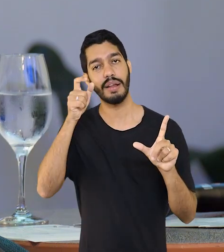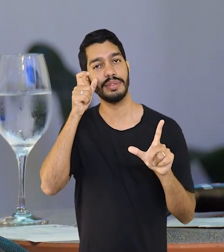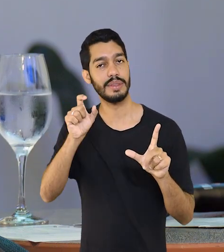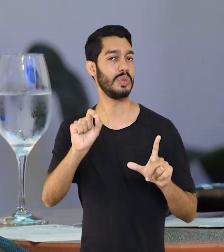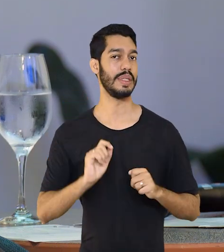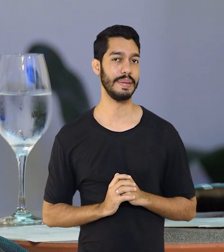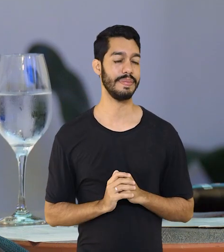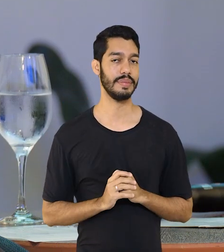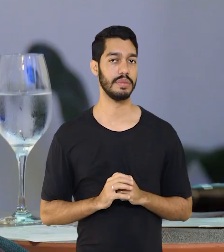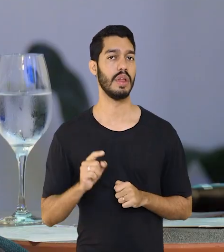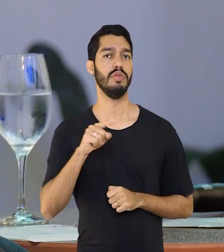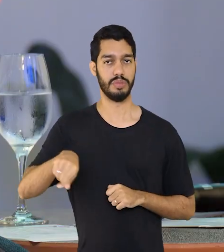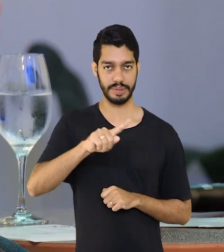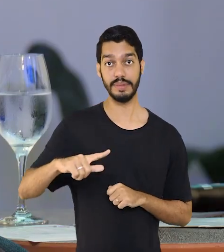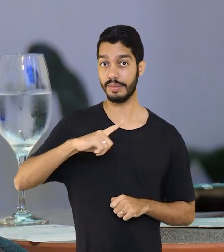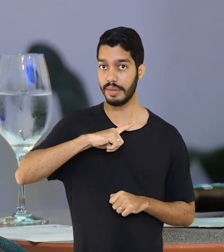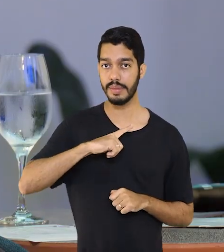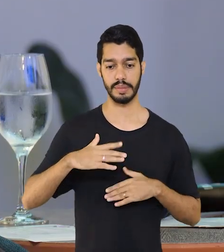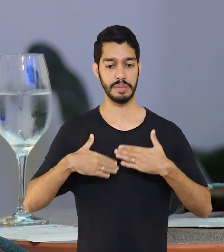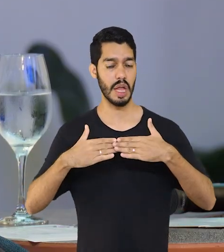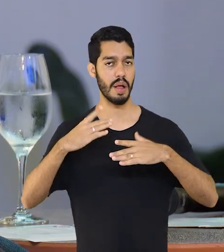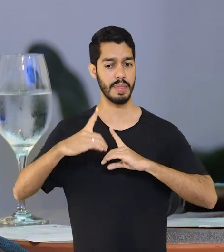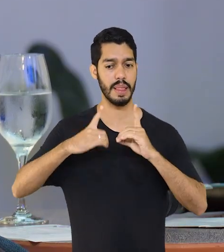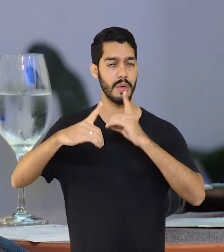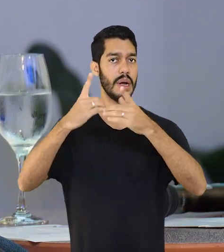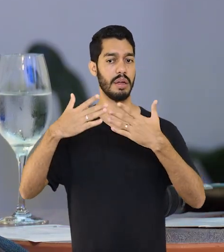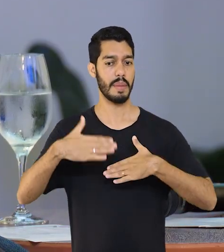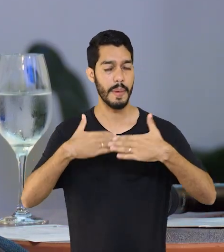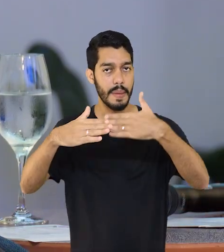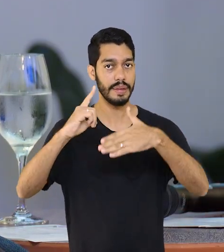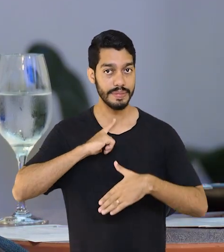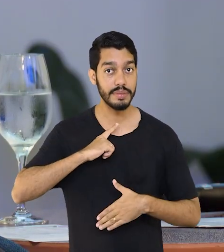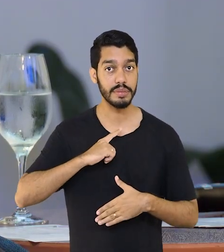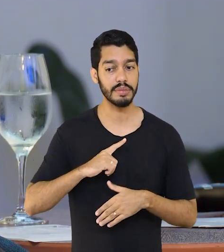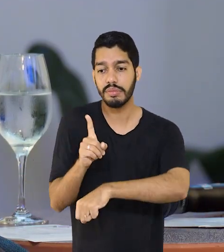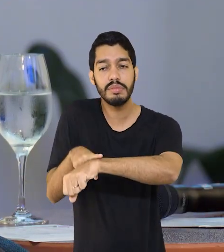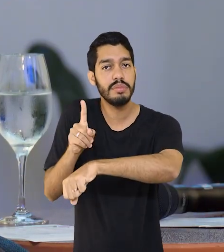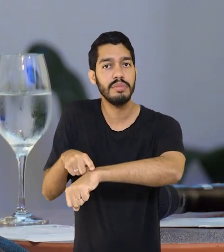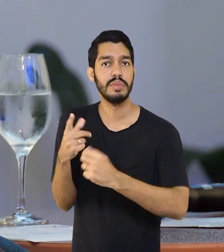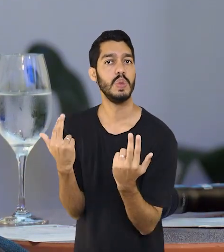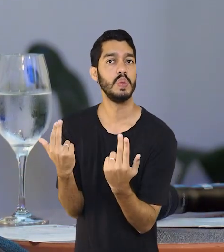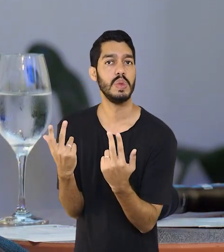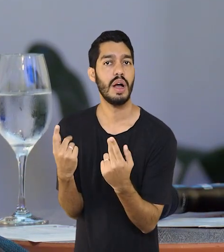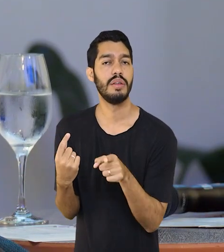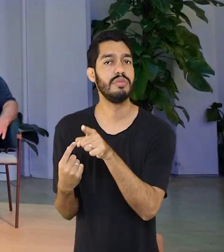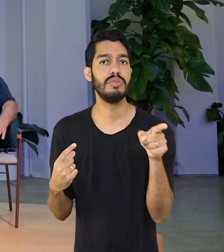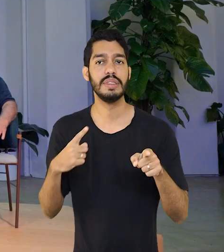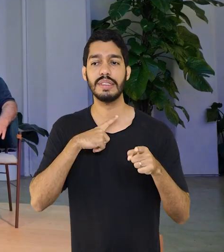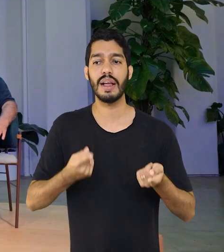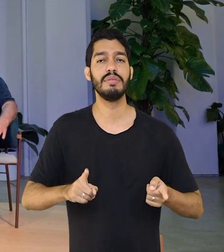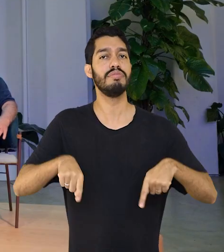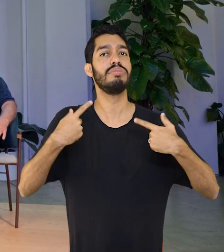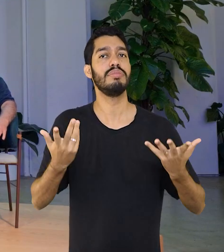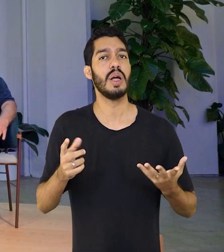acho que é interessante, é que você tendo esse desenvolvimento, esse crescimento, ao mesmo tempo, você está começando